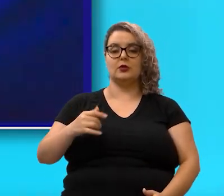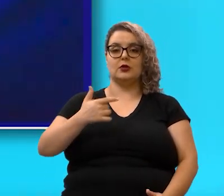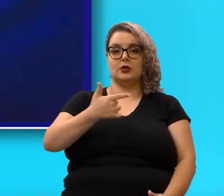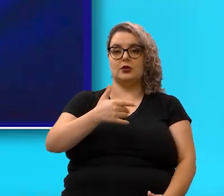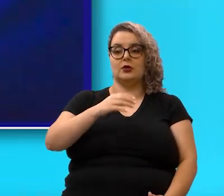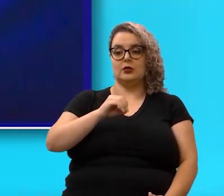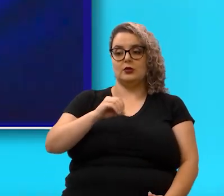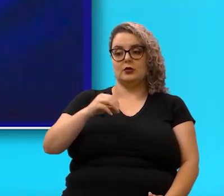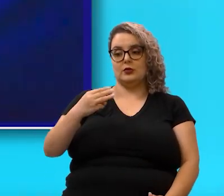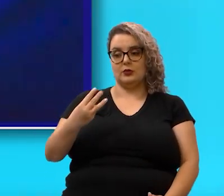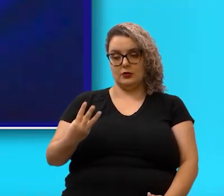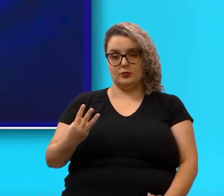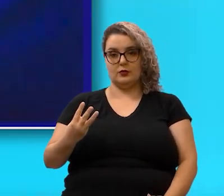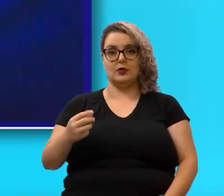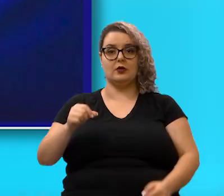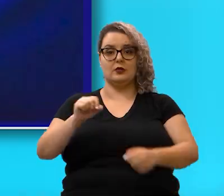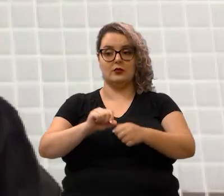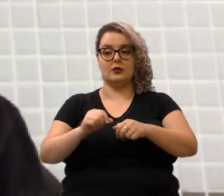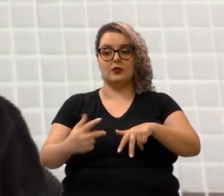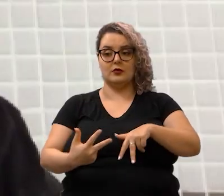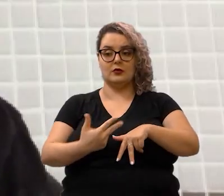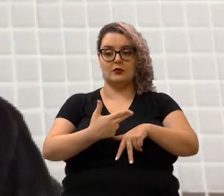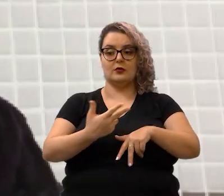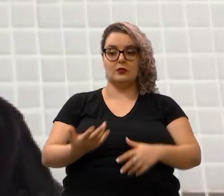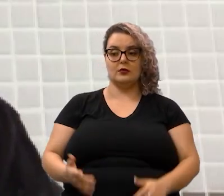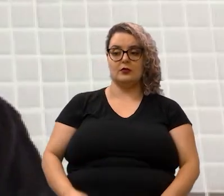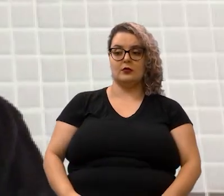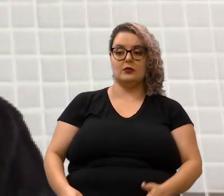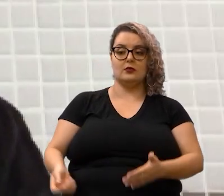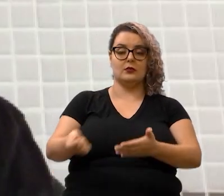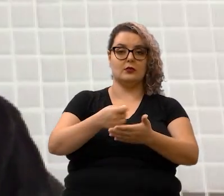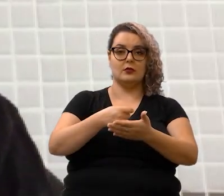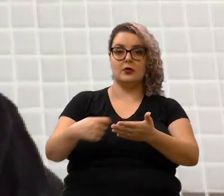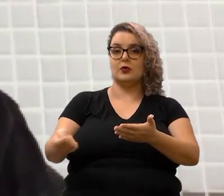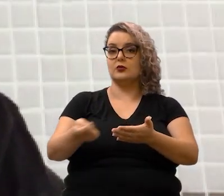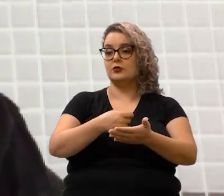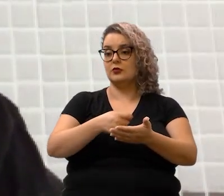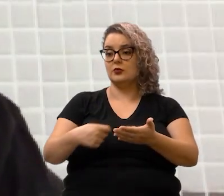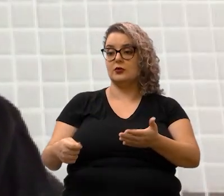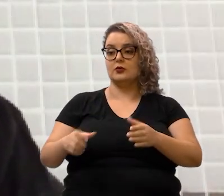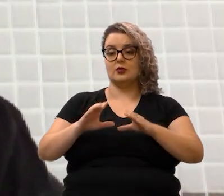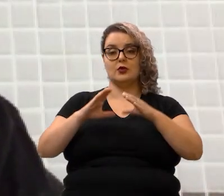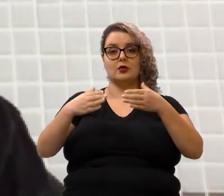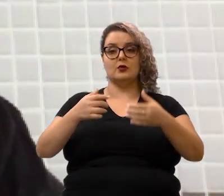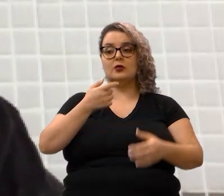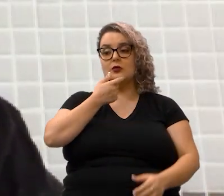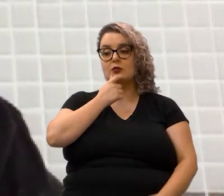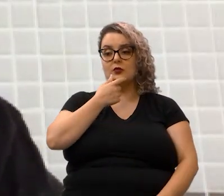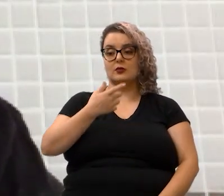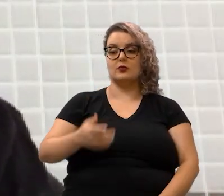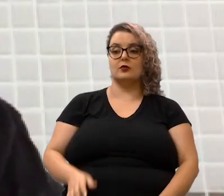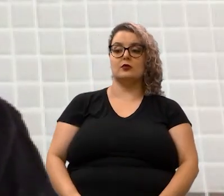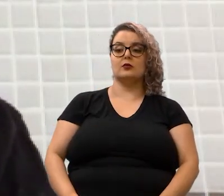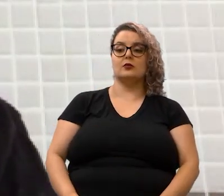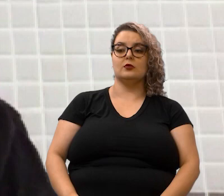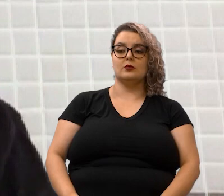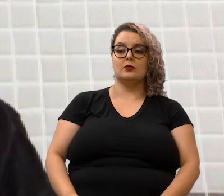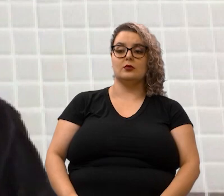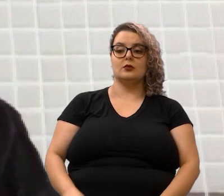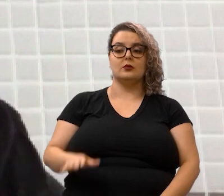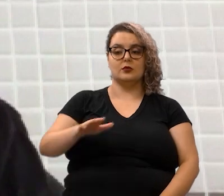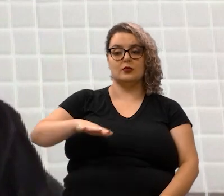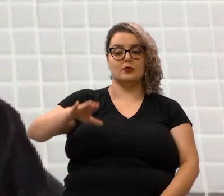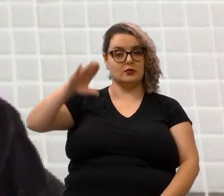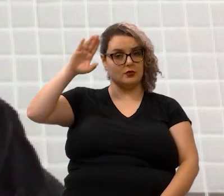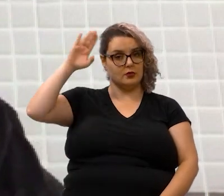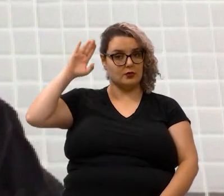2003, ele foi submetido a essa cirurgia e vivia dando autógrafo lá nos congressos americanos, que todo ano vai no congresso da